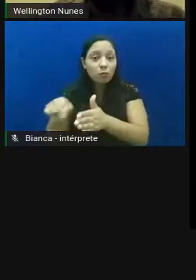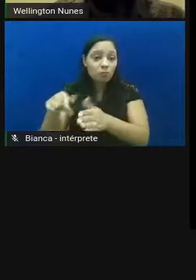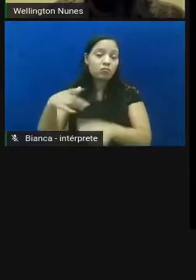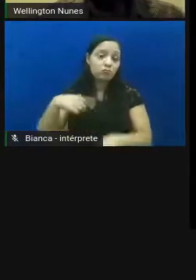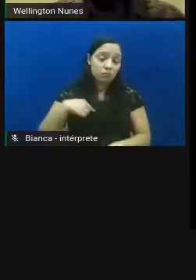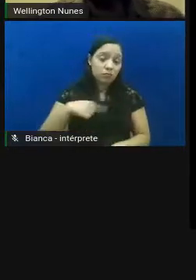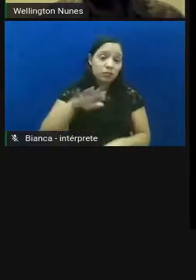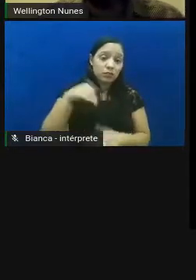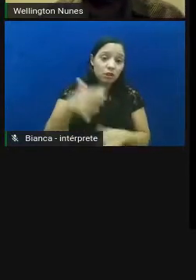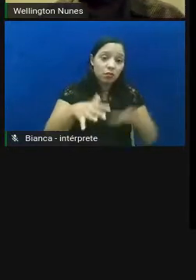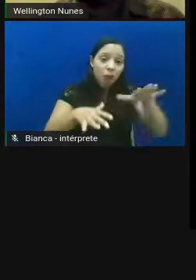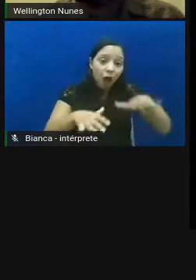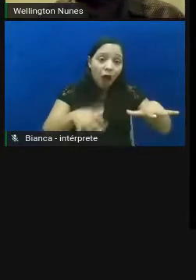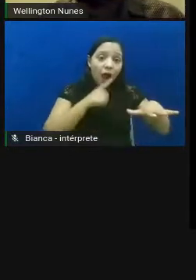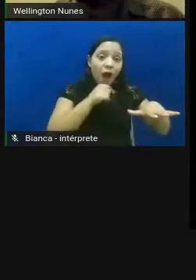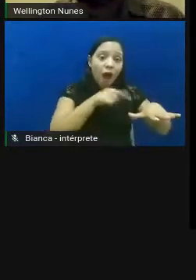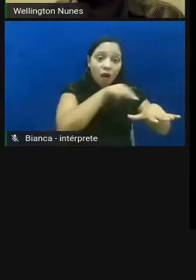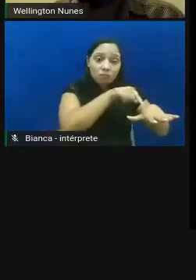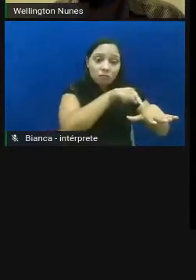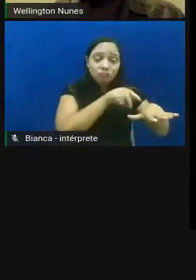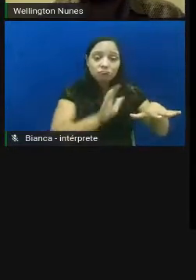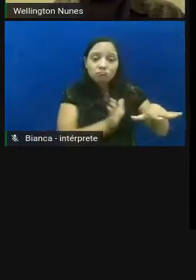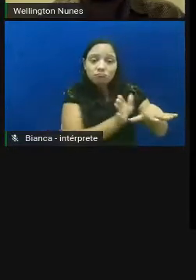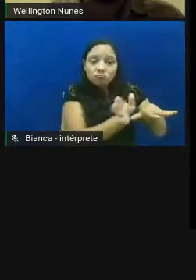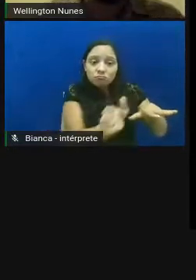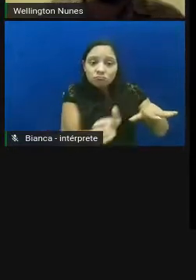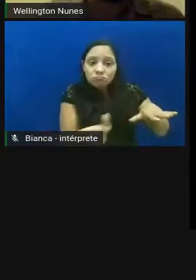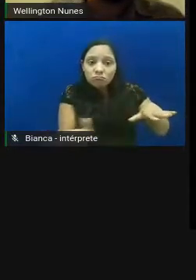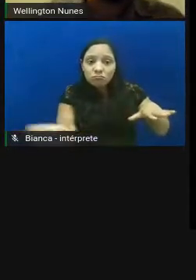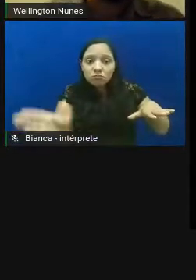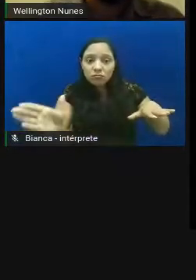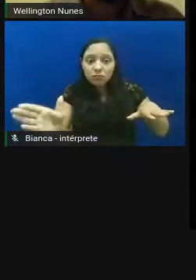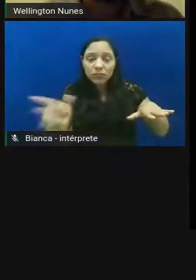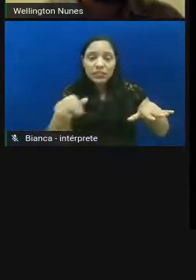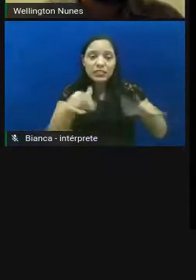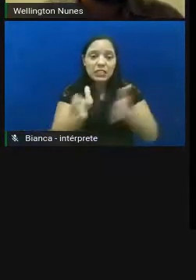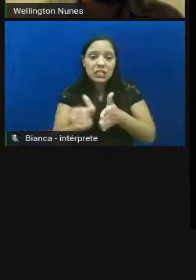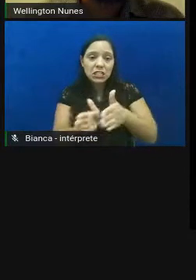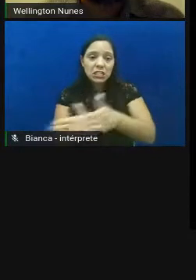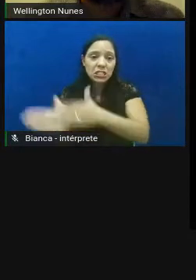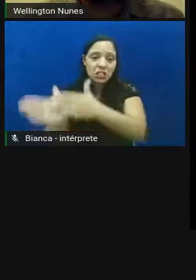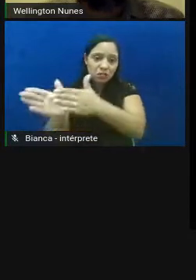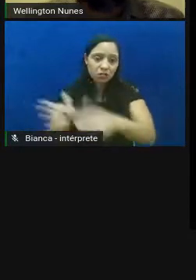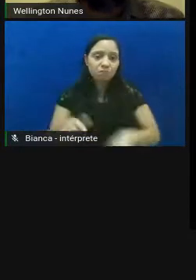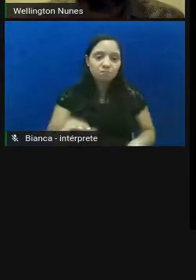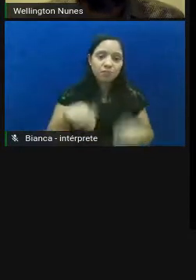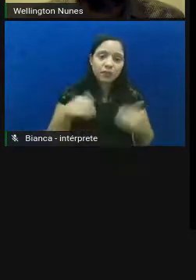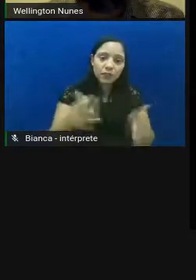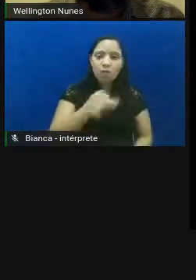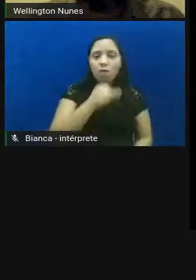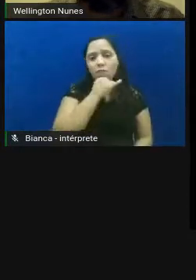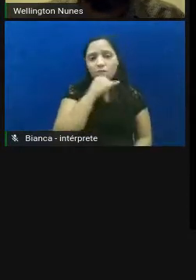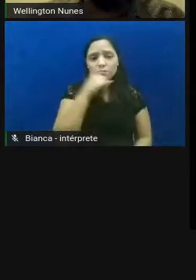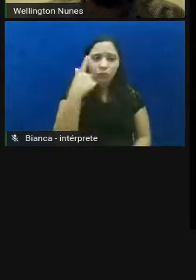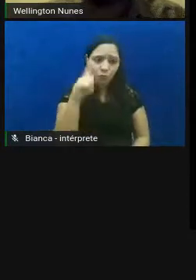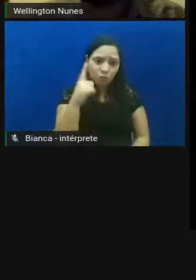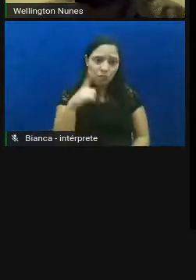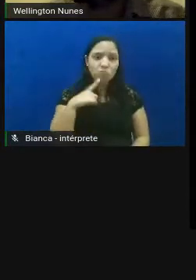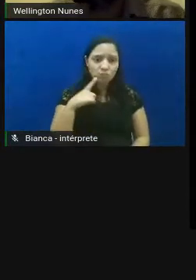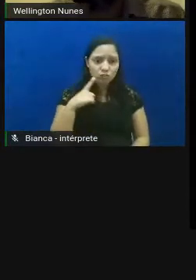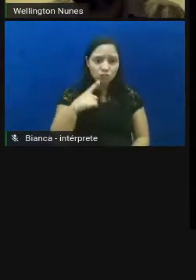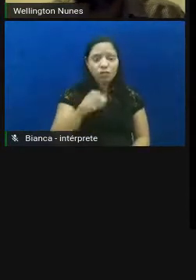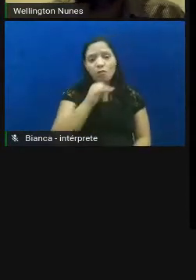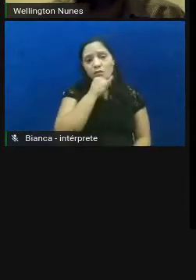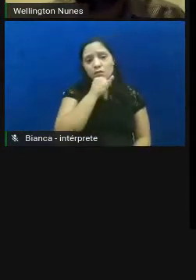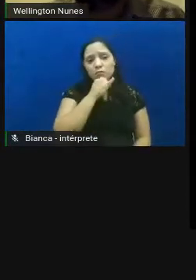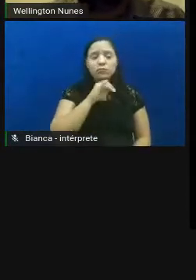modo, isso é uma bacia hidrográfica. Goiânia faz parte dela, dentro da bacia do rio Meia Ponte, né? Você tem uma bacia do